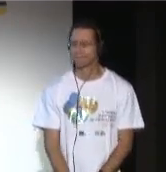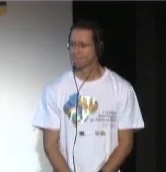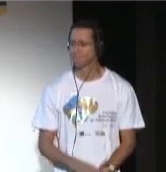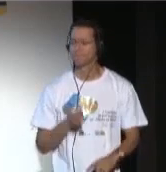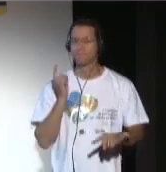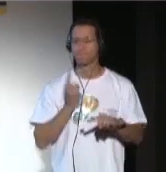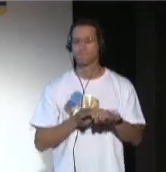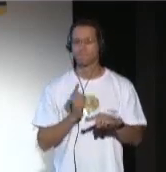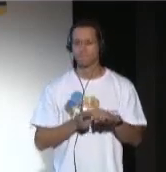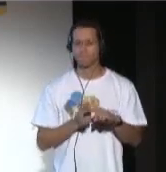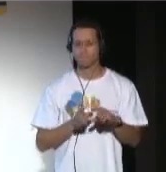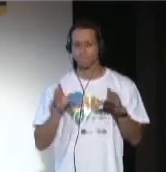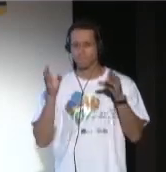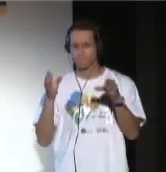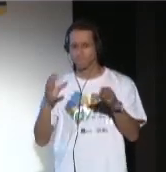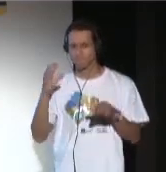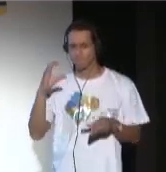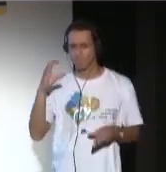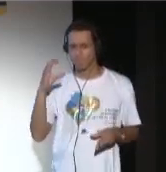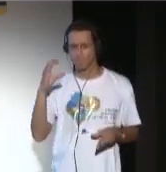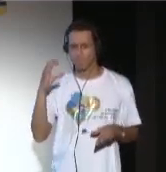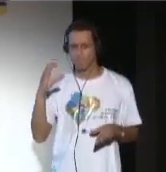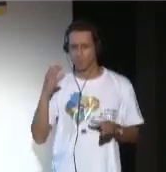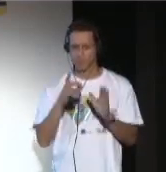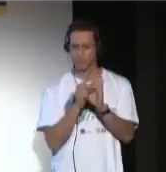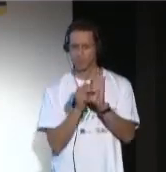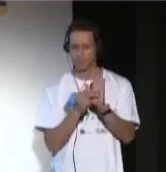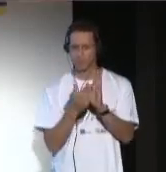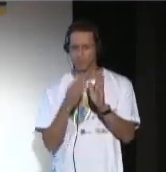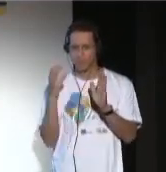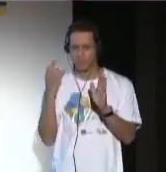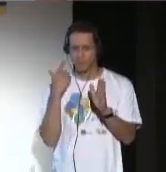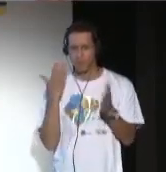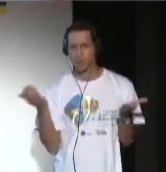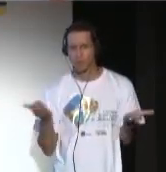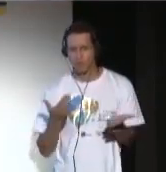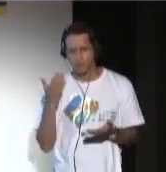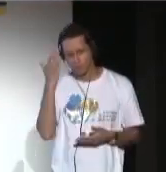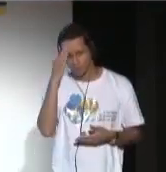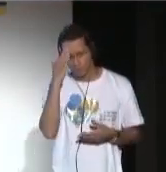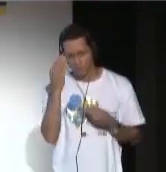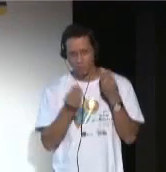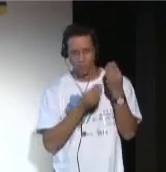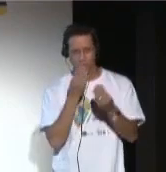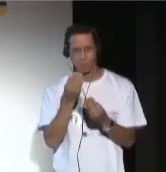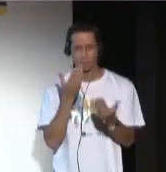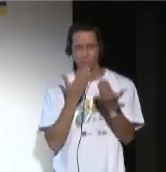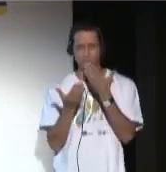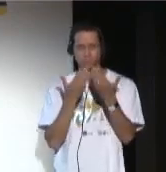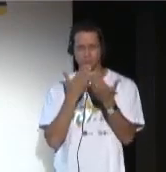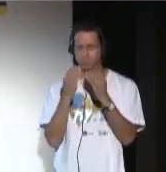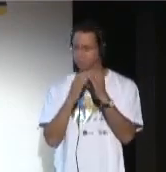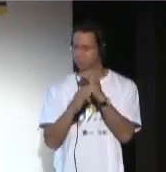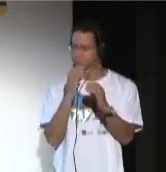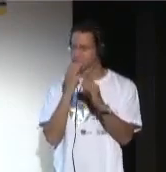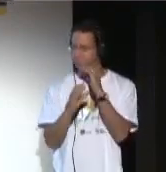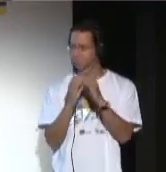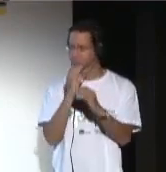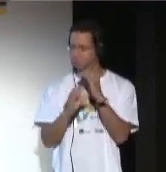Porque aquela lá é a perspectiva científica. Agora a gente tem que entender como a gente vai se comunicar.